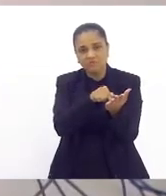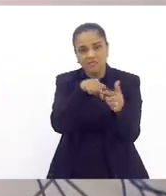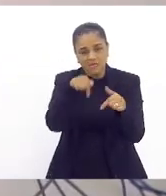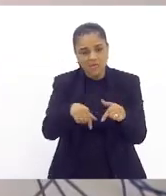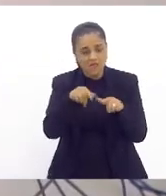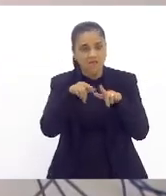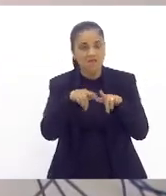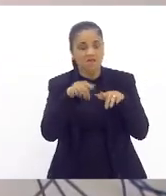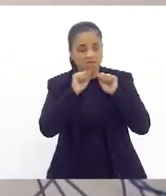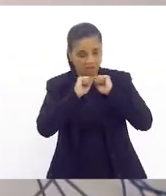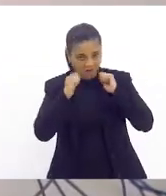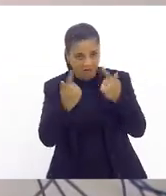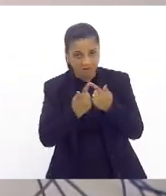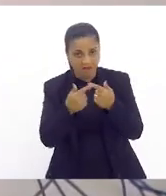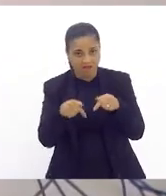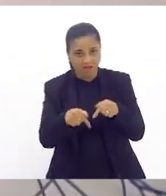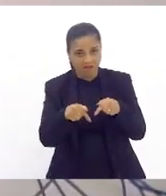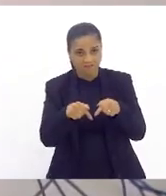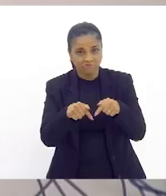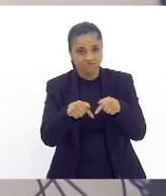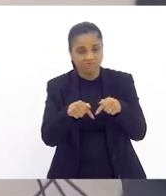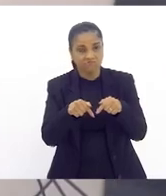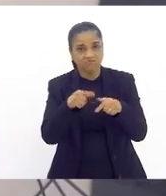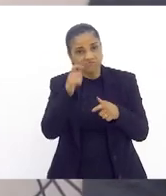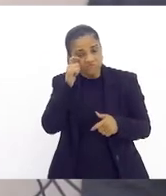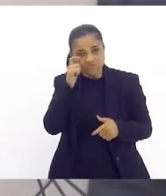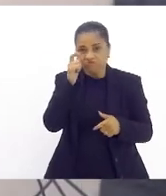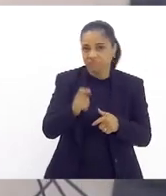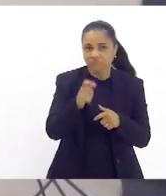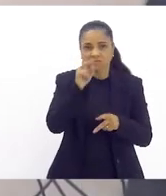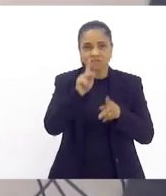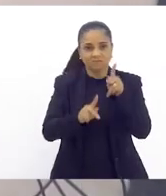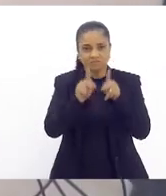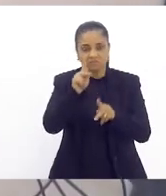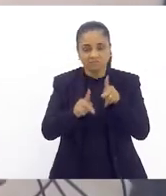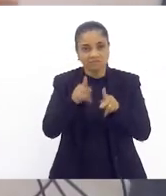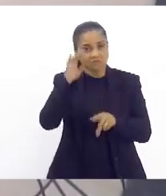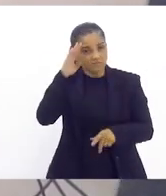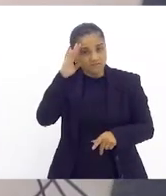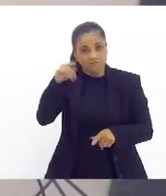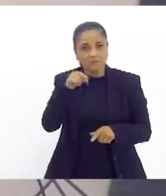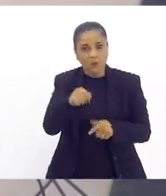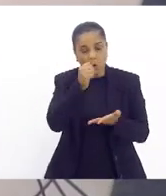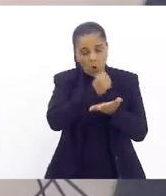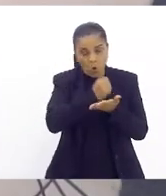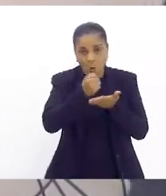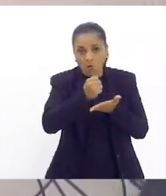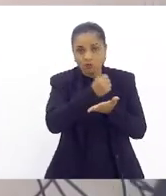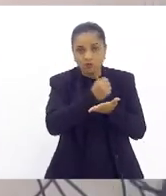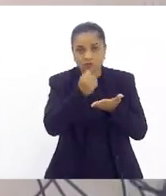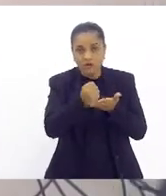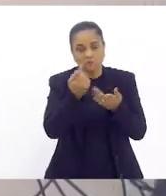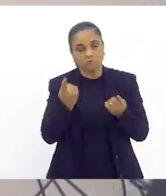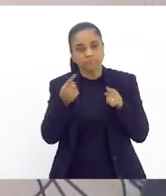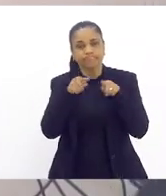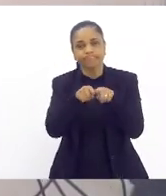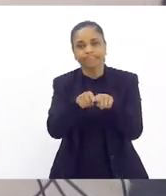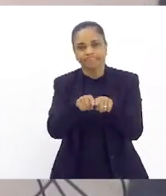esta casa Legislativa que deve Primar pelos interesses da população dos contratos celebrados